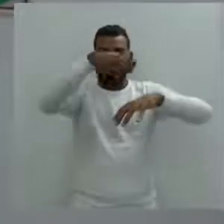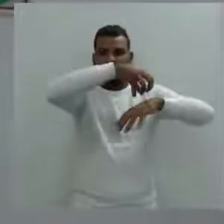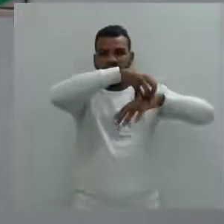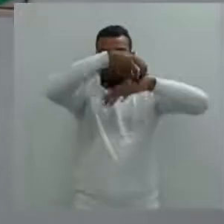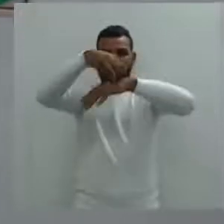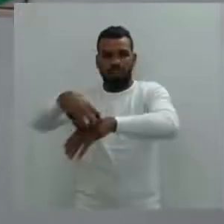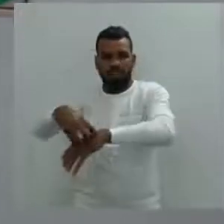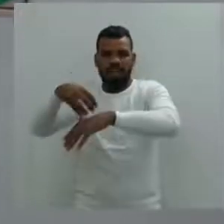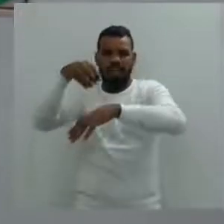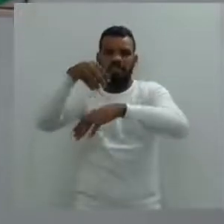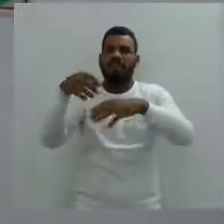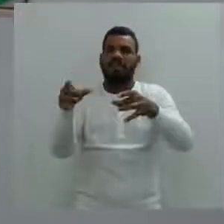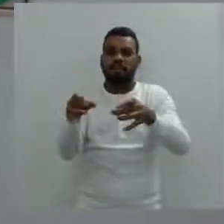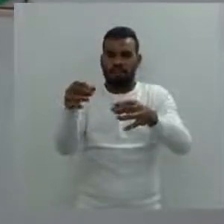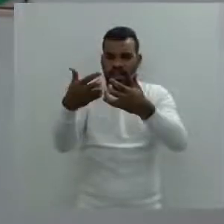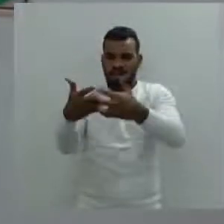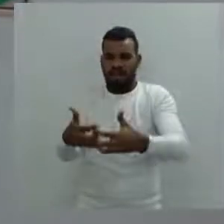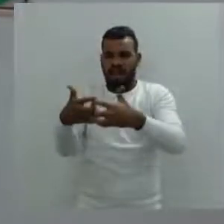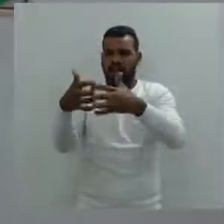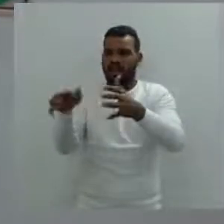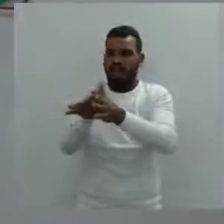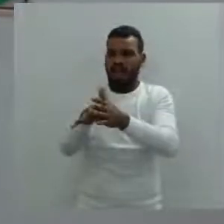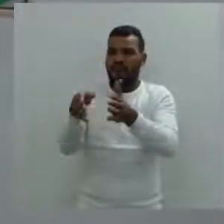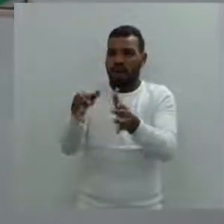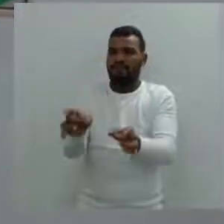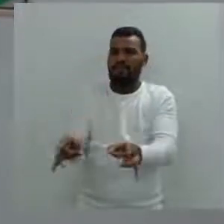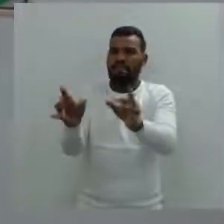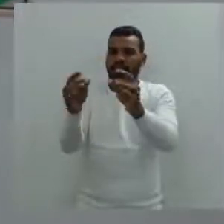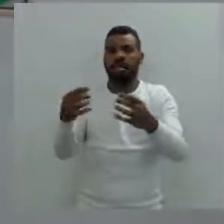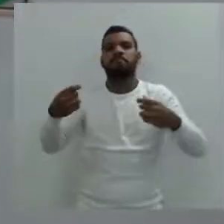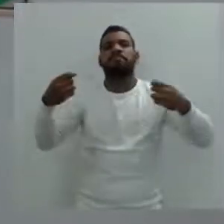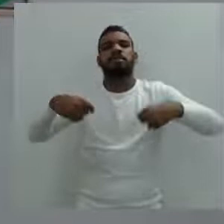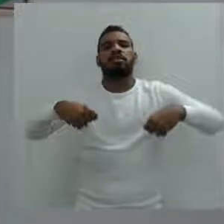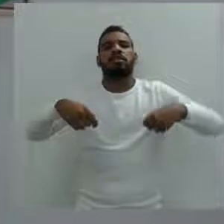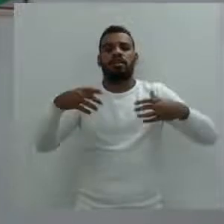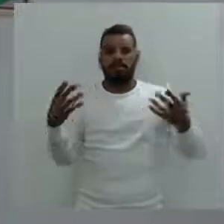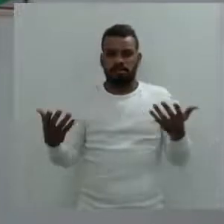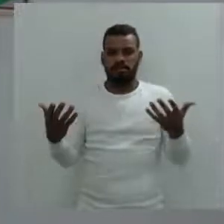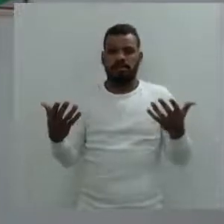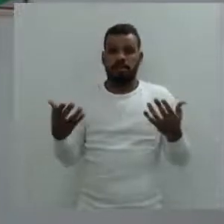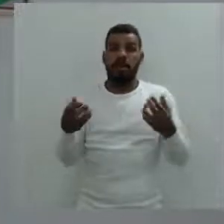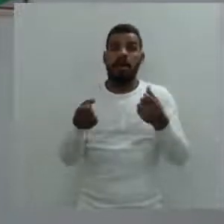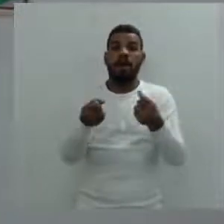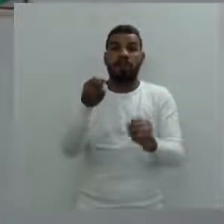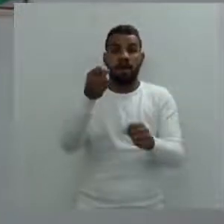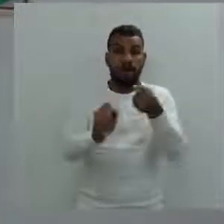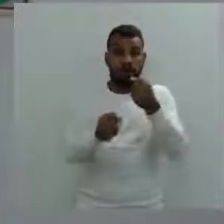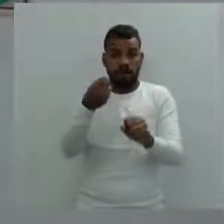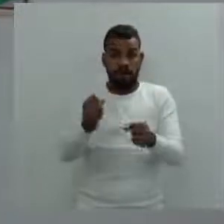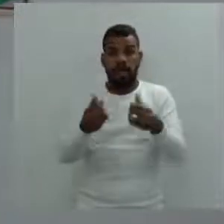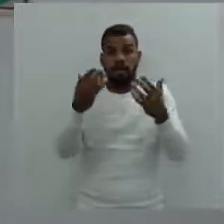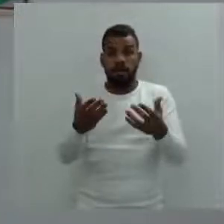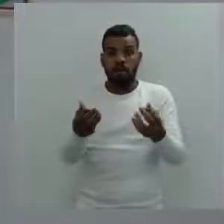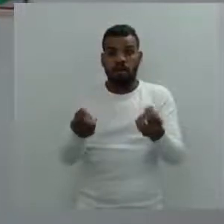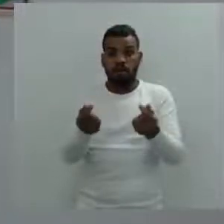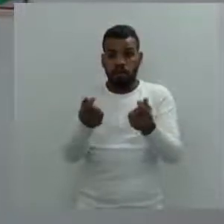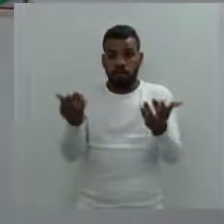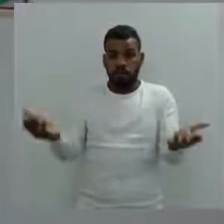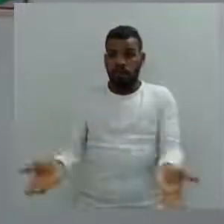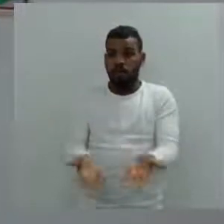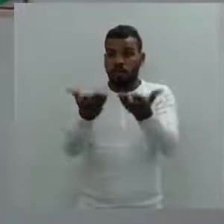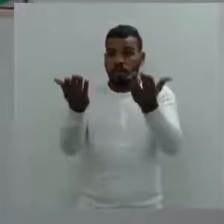Então hoje ficou mais um intermediário, né, na fábrica, mas a produção hoje ela toda